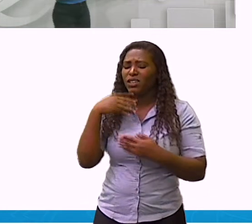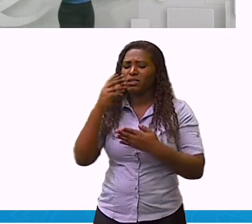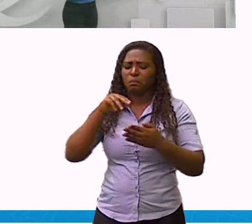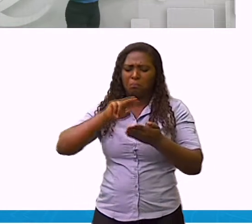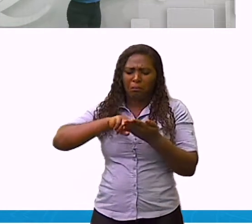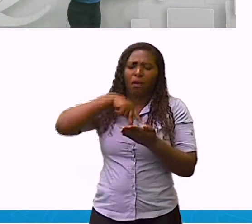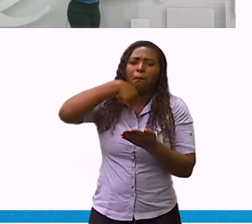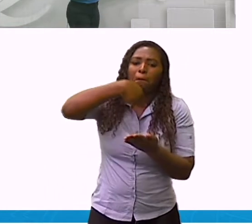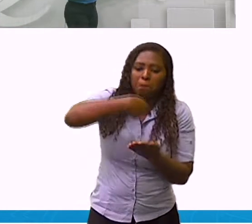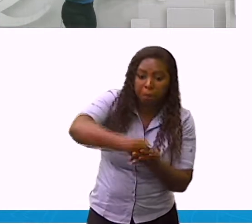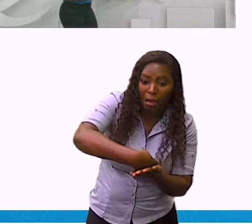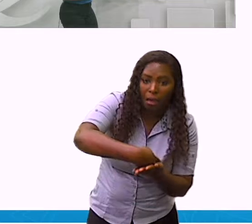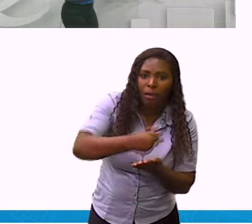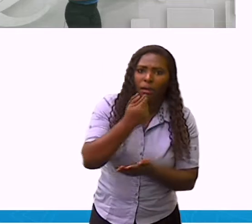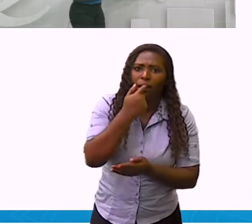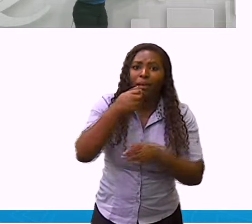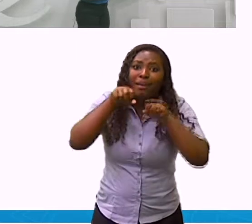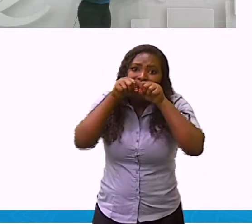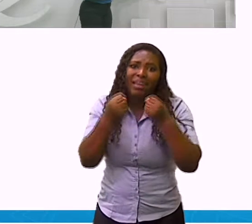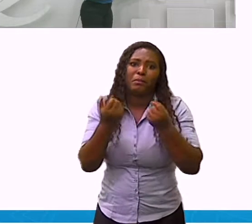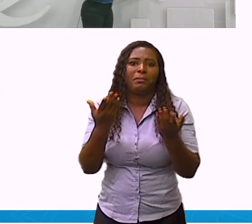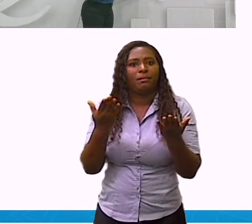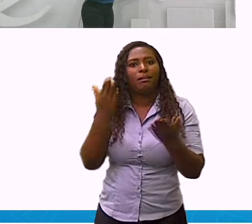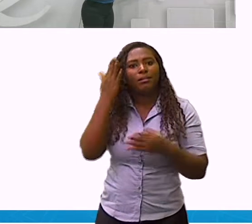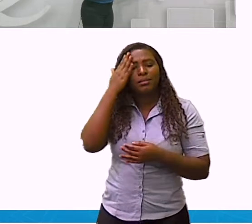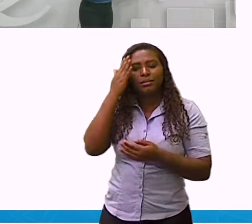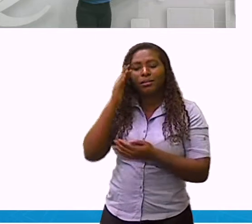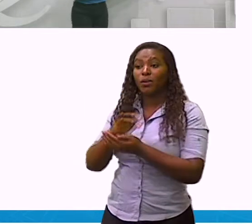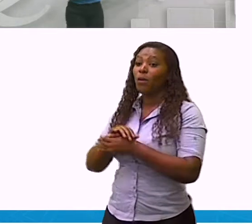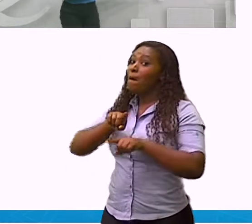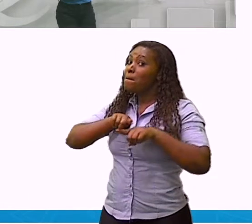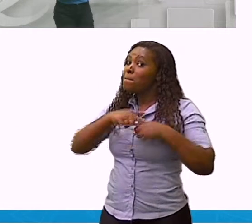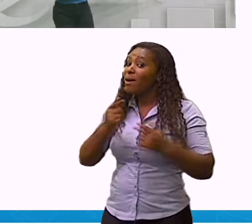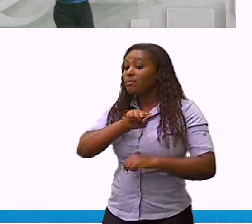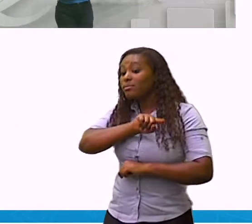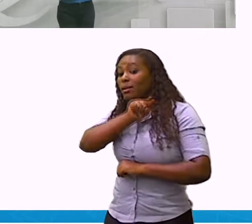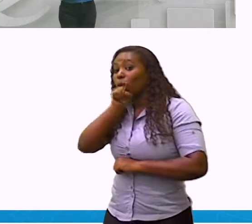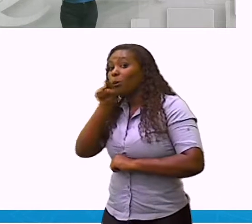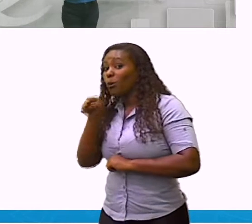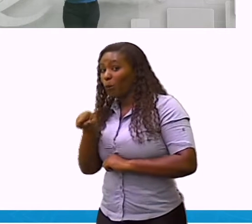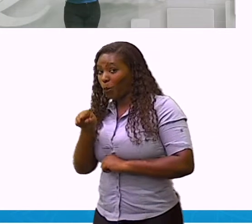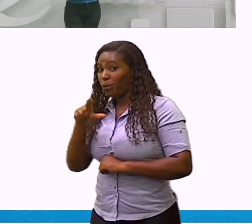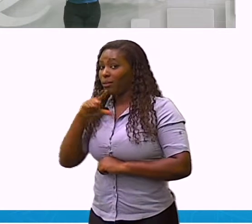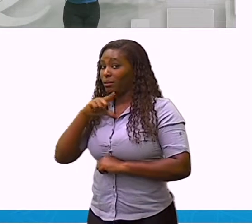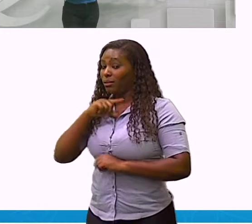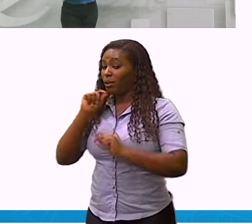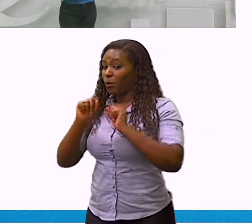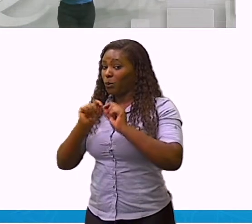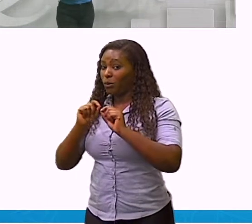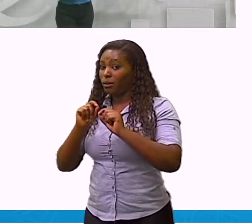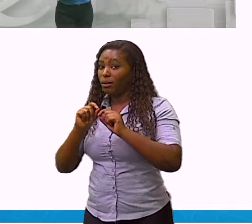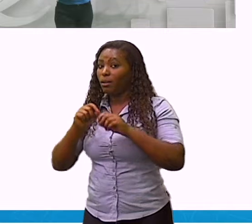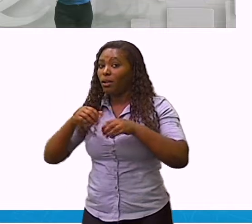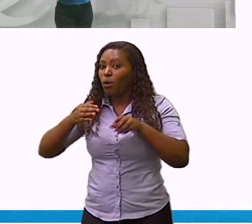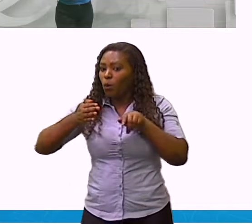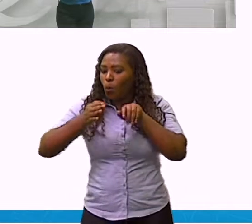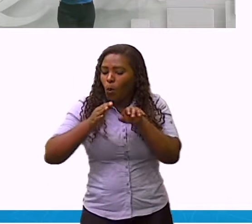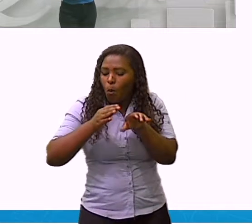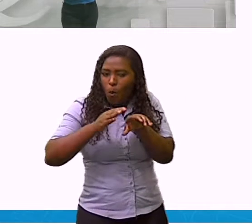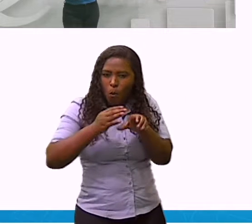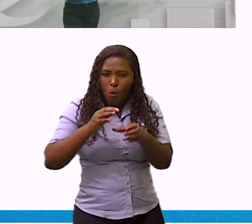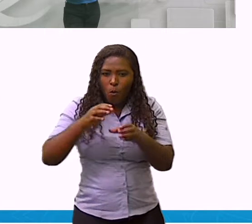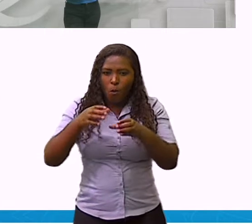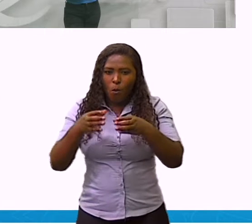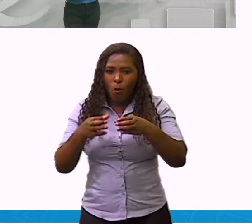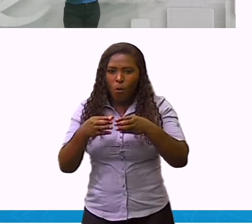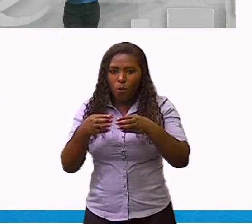nossa segunda imagem, existe o buraco, tá vendo, ó? Então, aqui na segunda imagem,